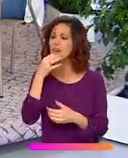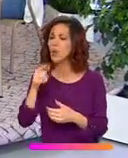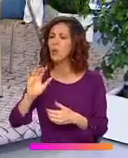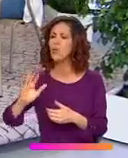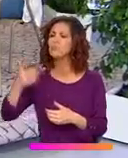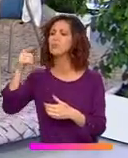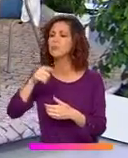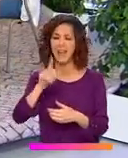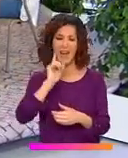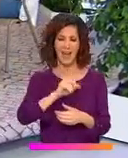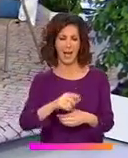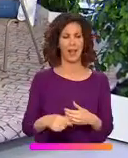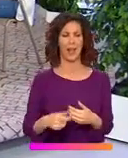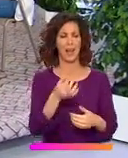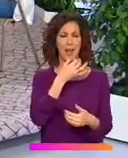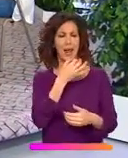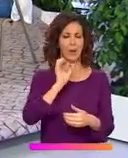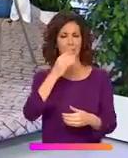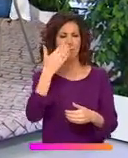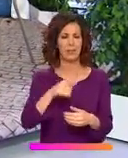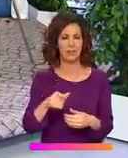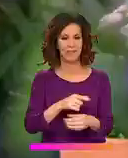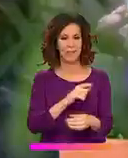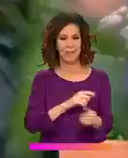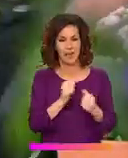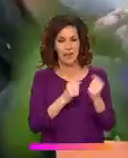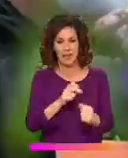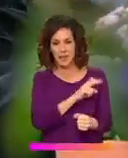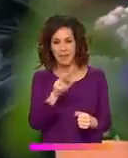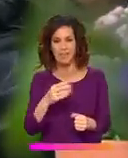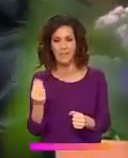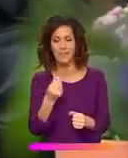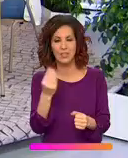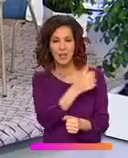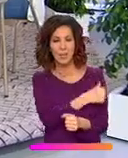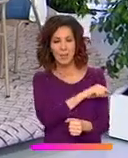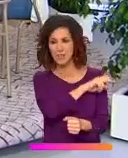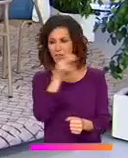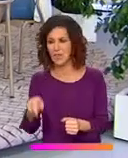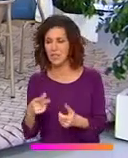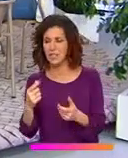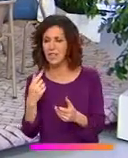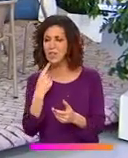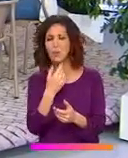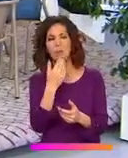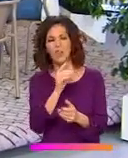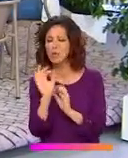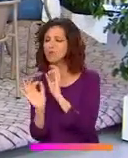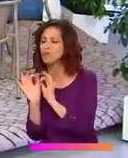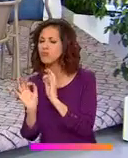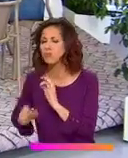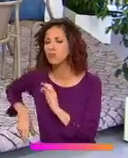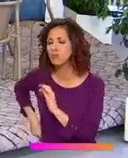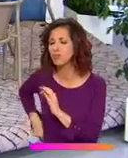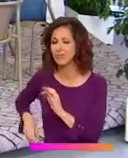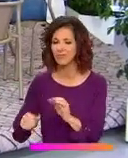mais atrevida. Agora vinha aqui a passar este moço ali de pedir-lhe. Dê-lhe aqui um jeitinho. Ou seja,